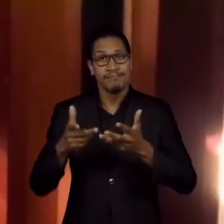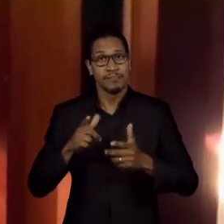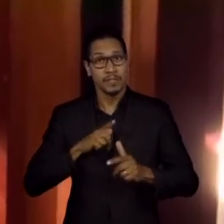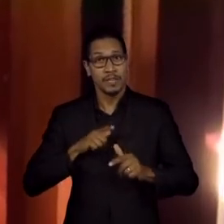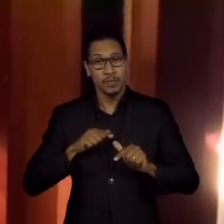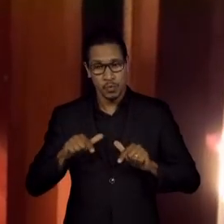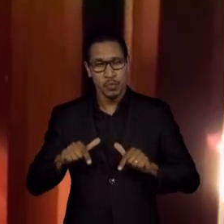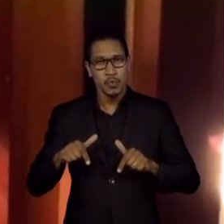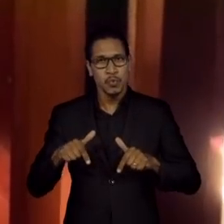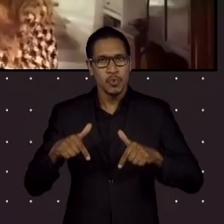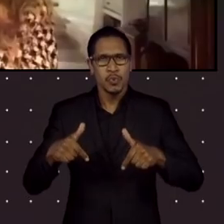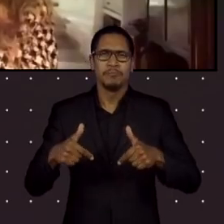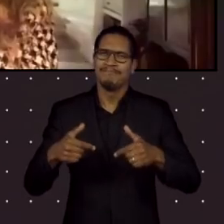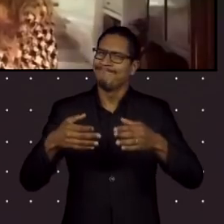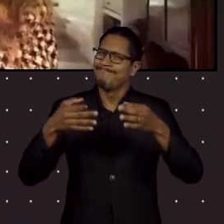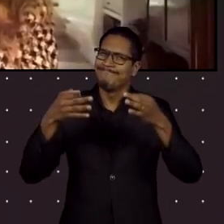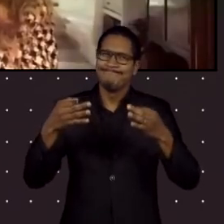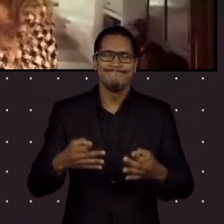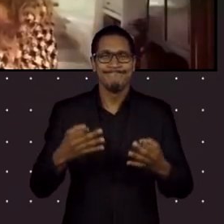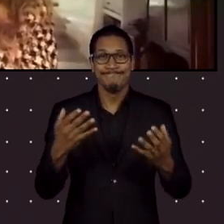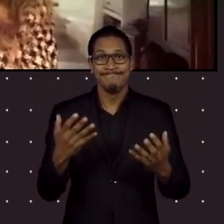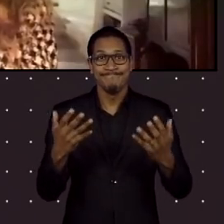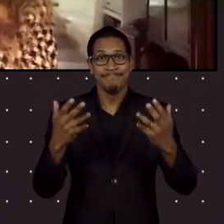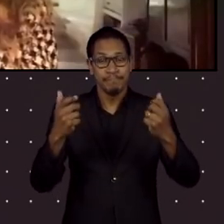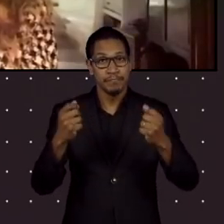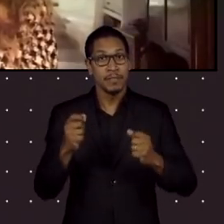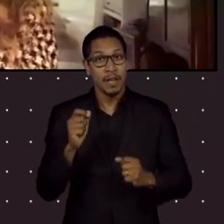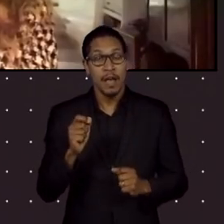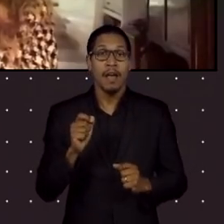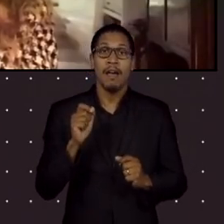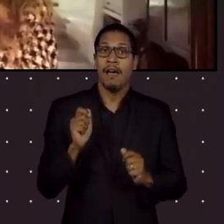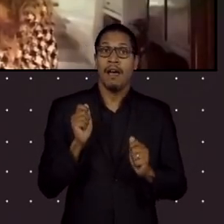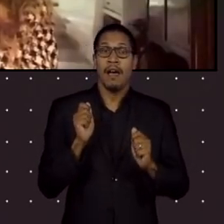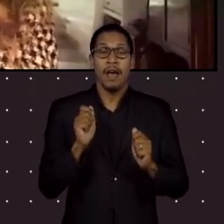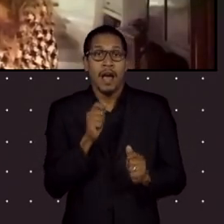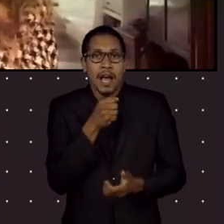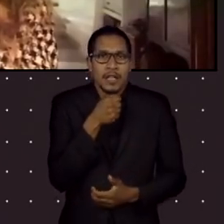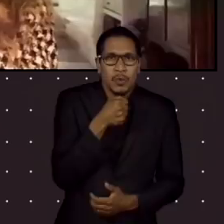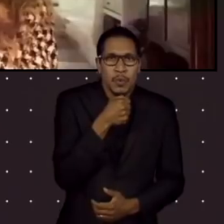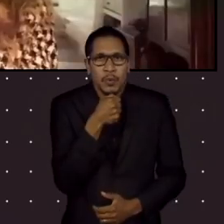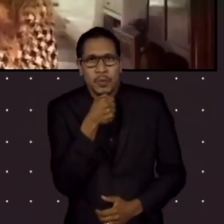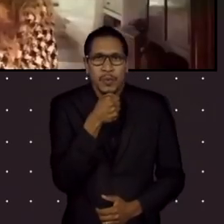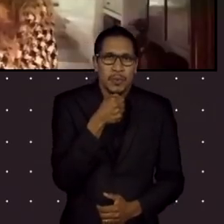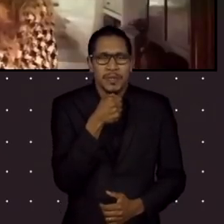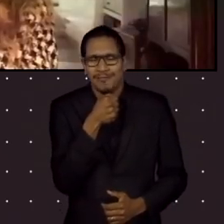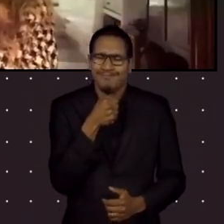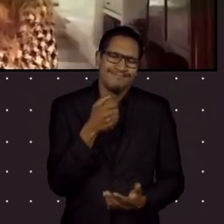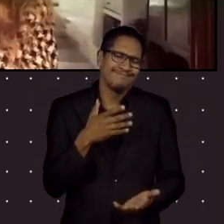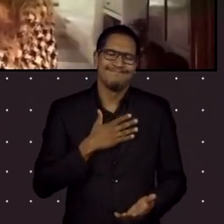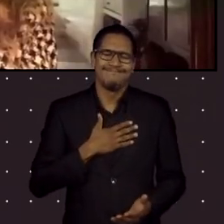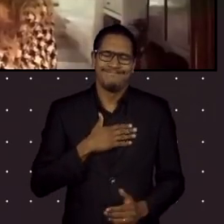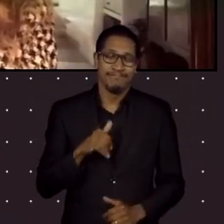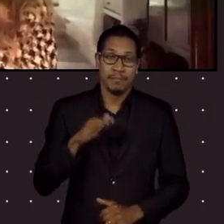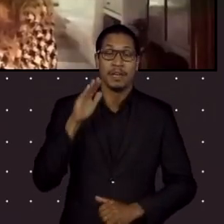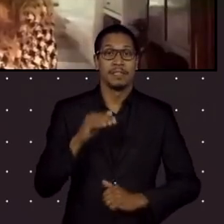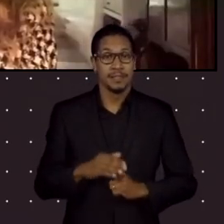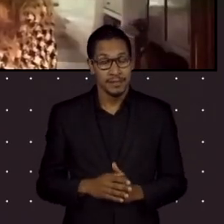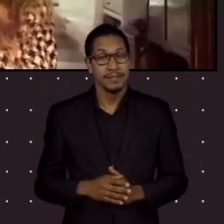linda que ela tem. Eu gosto mais de falar da artista Vanderleia. Né? Muita gente não sabe